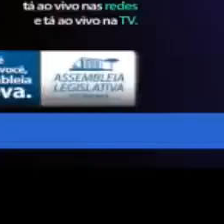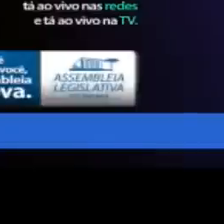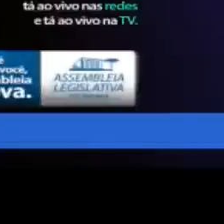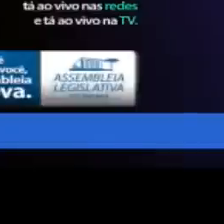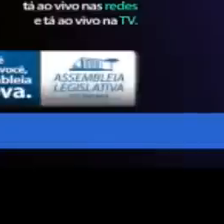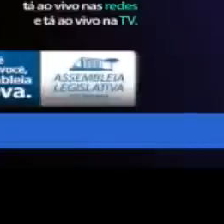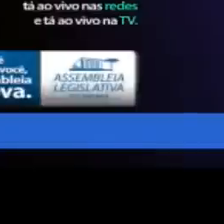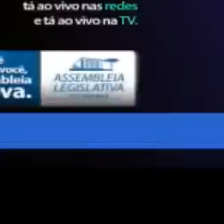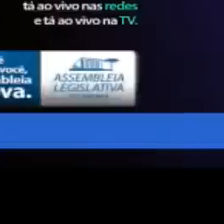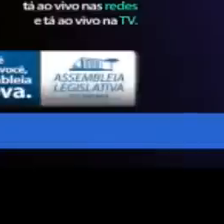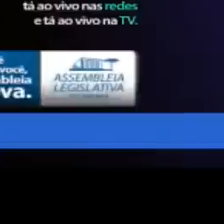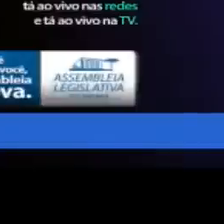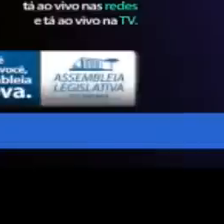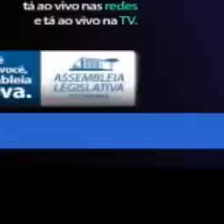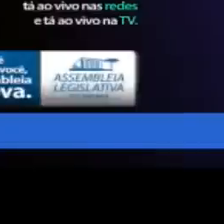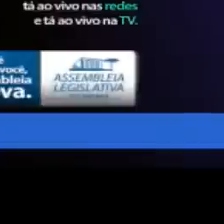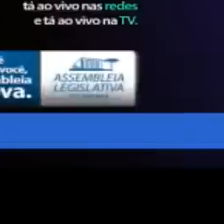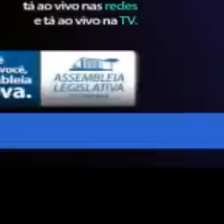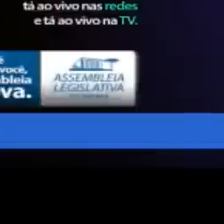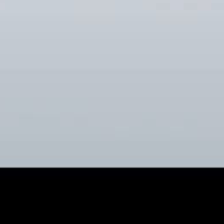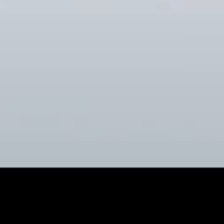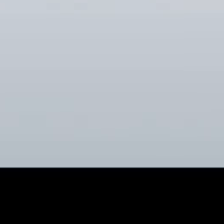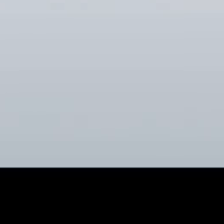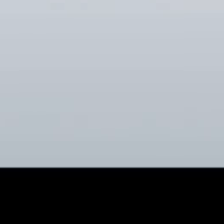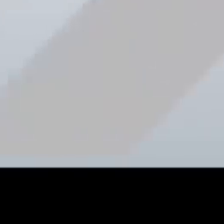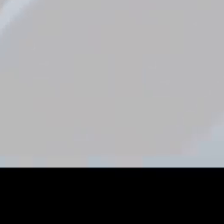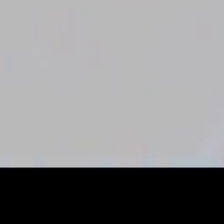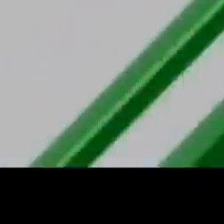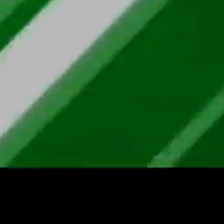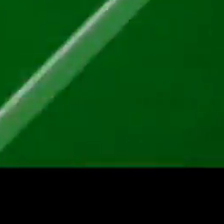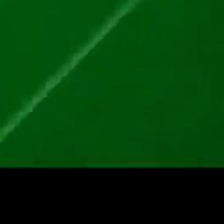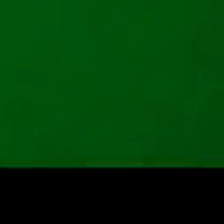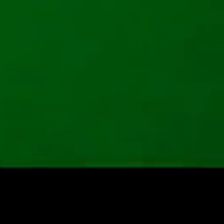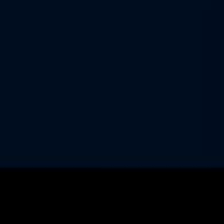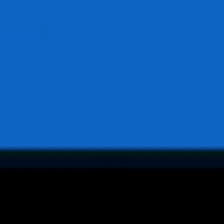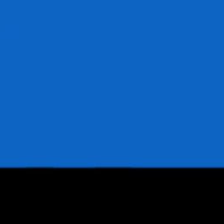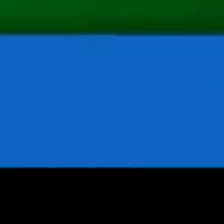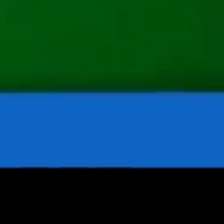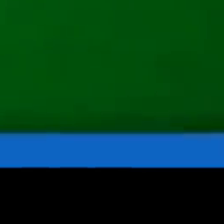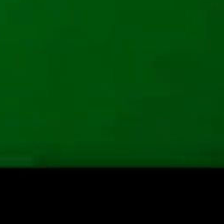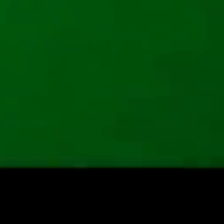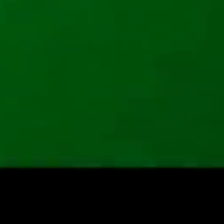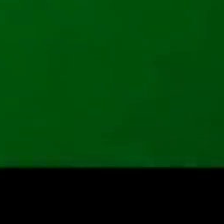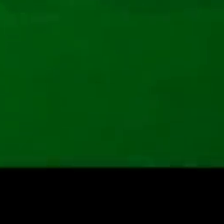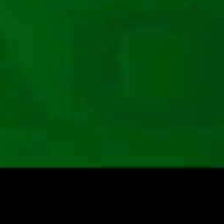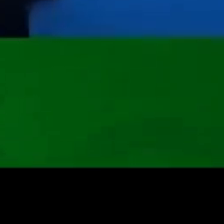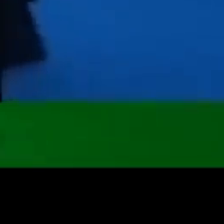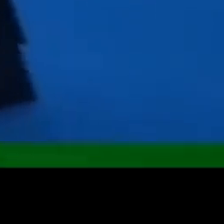a camisa os ativa do Paraná e E aí